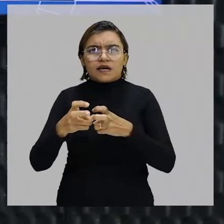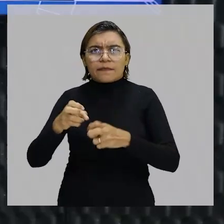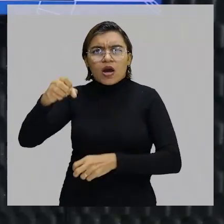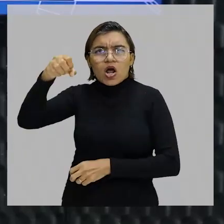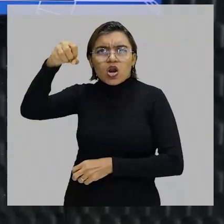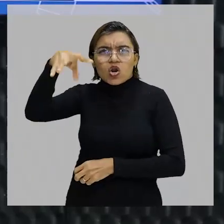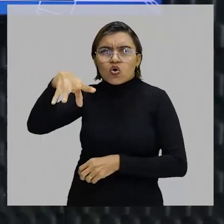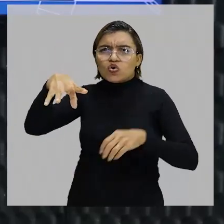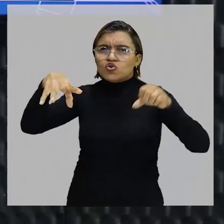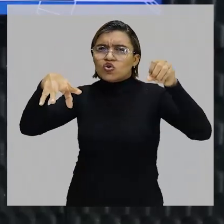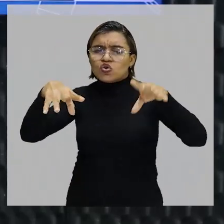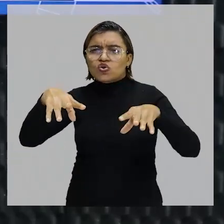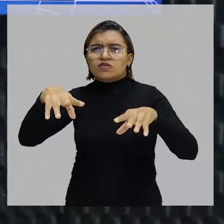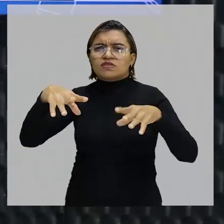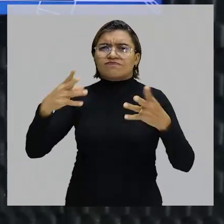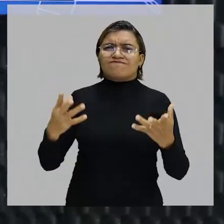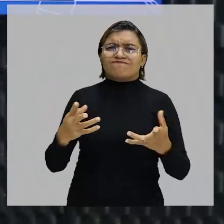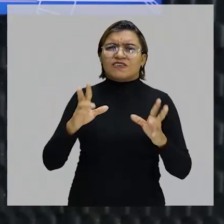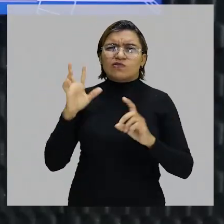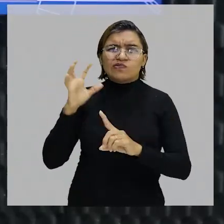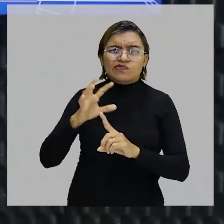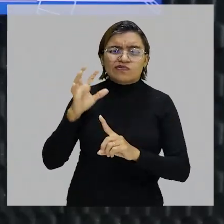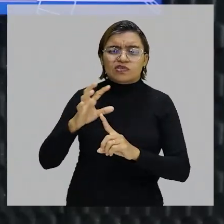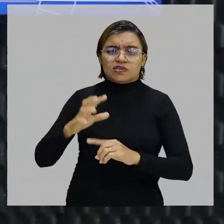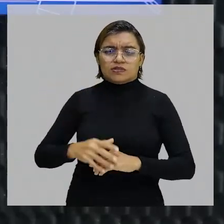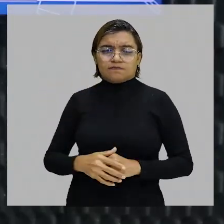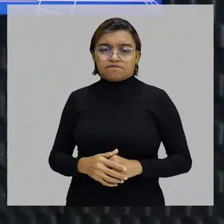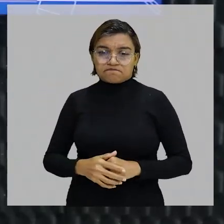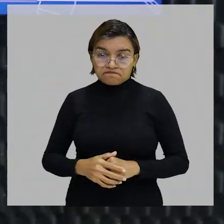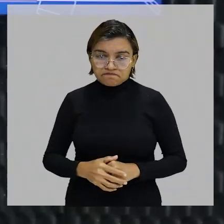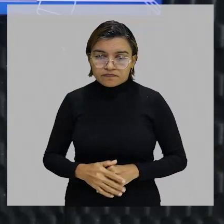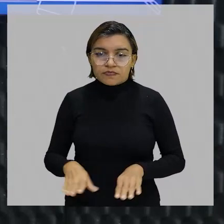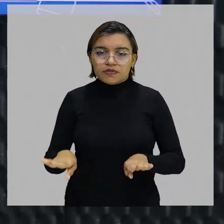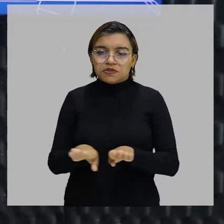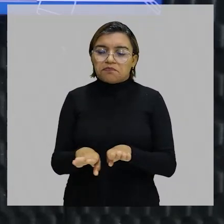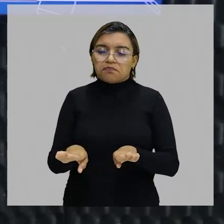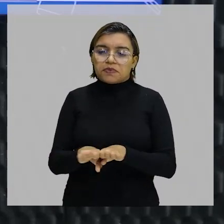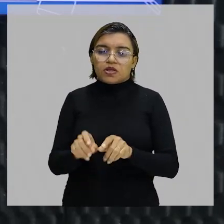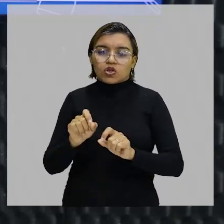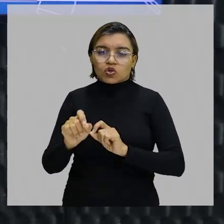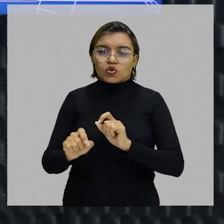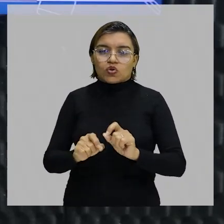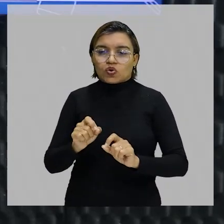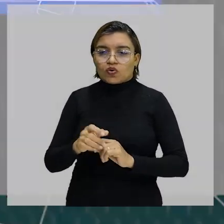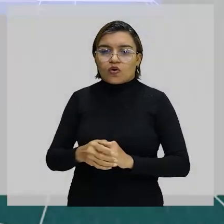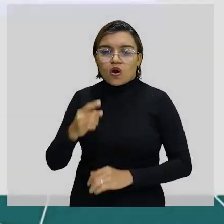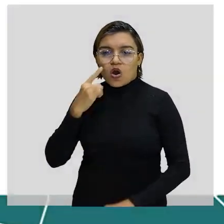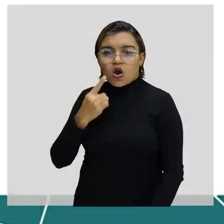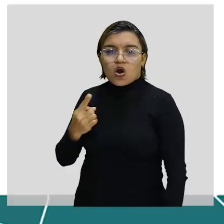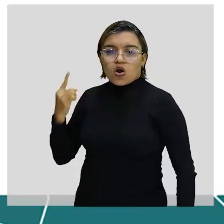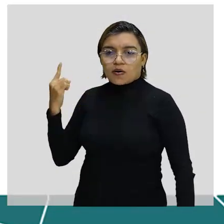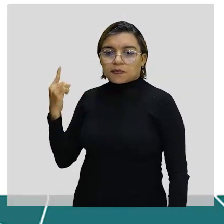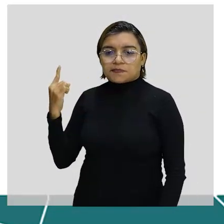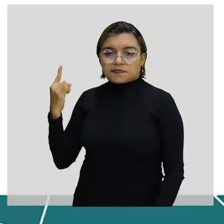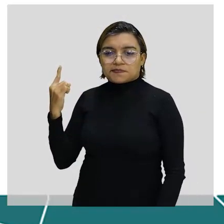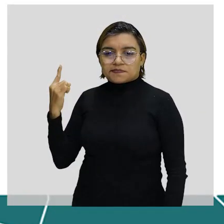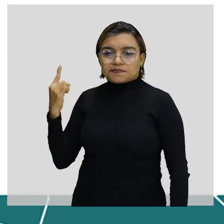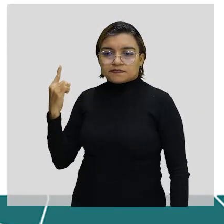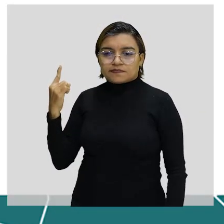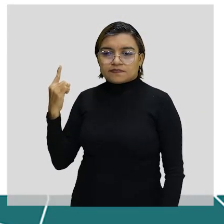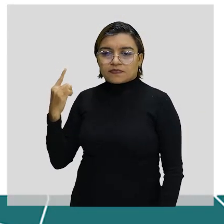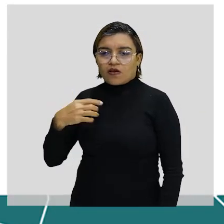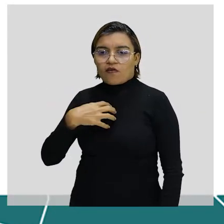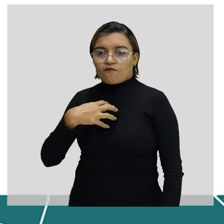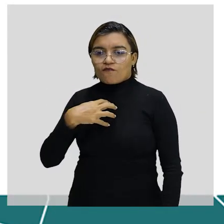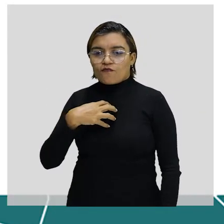te desnorteando, literalmente. E o Fundong, o chinês, aquilo que eu falei para vocês. Até a forma